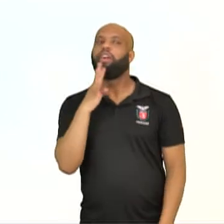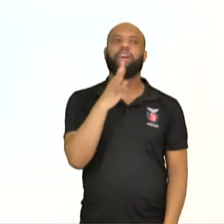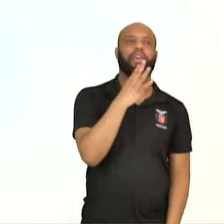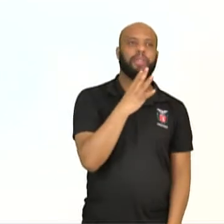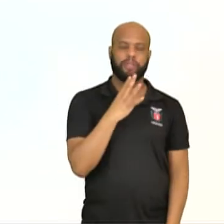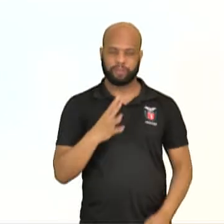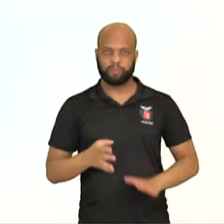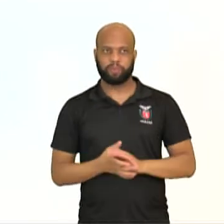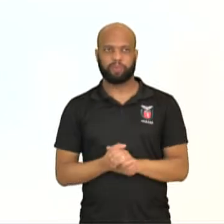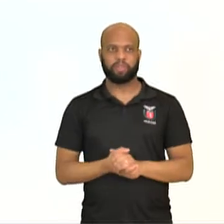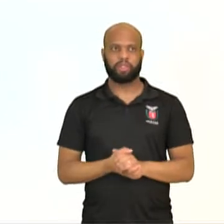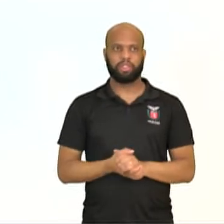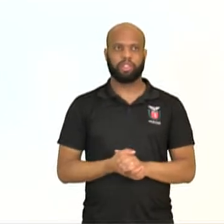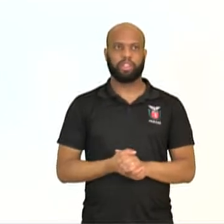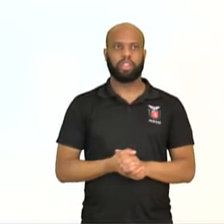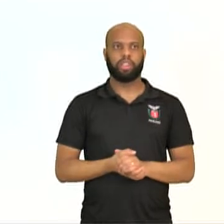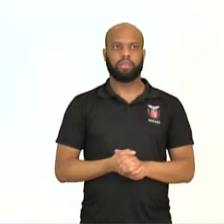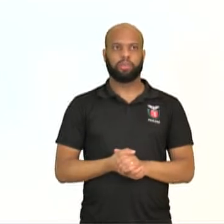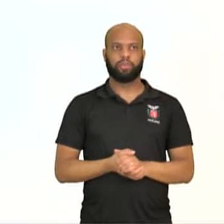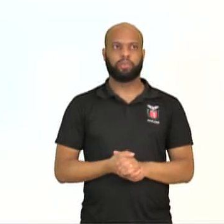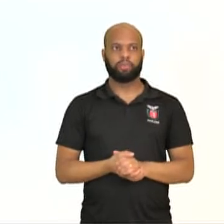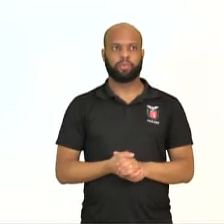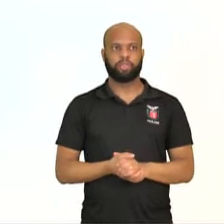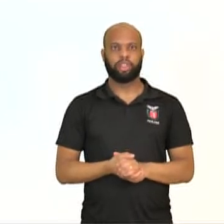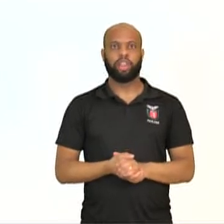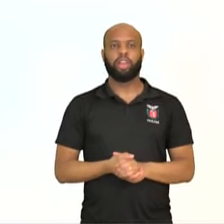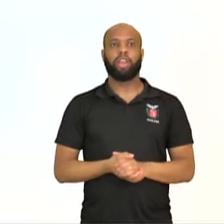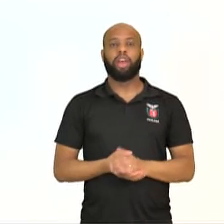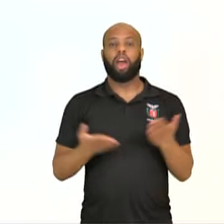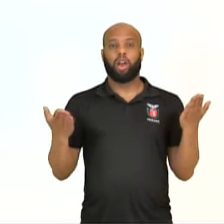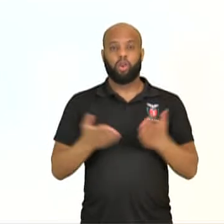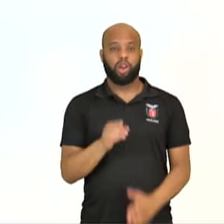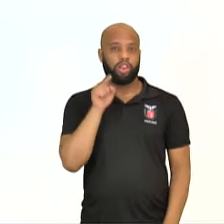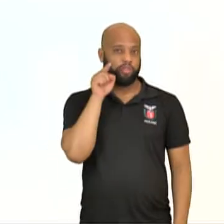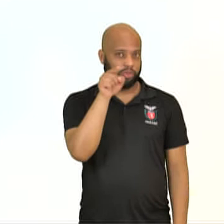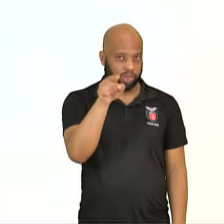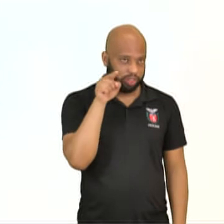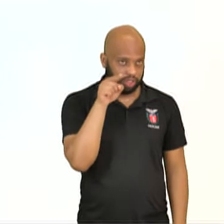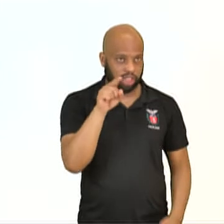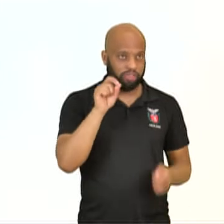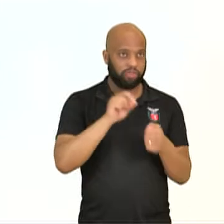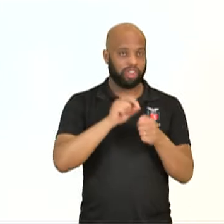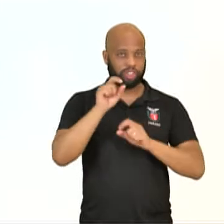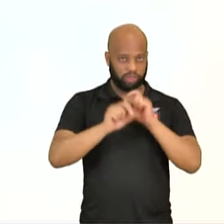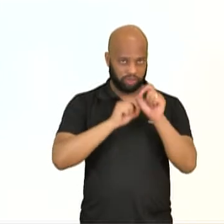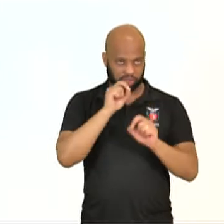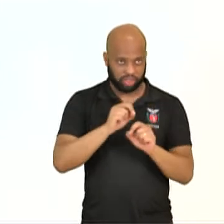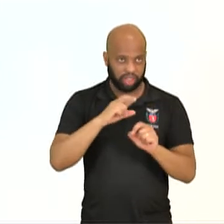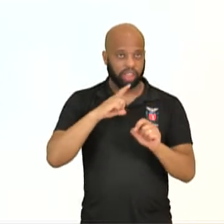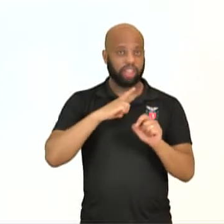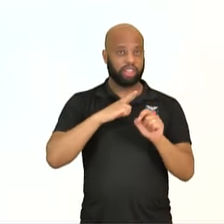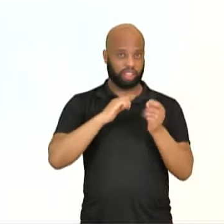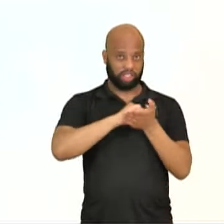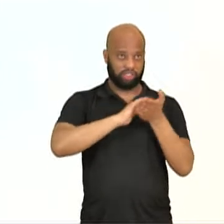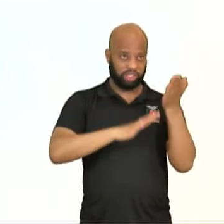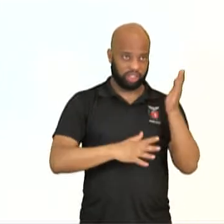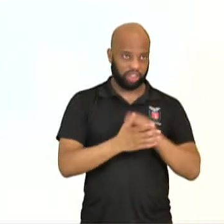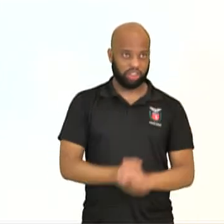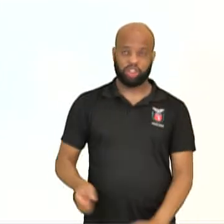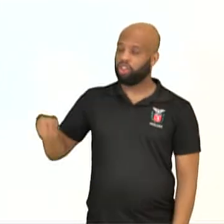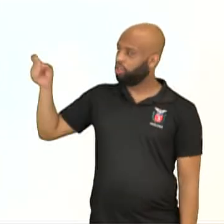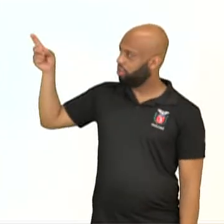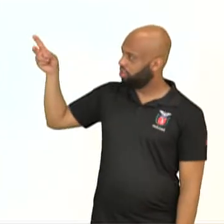aí. Agora te toca a ti, ou seja, a vocês que estão aí em casa. Escreve uma lista com que